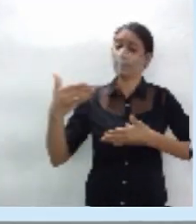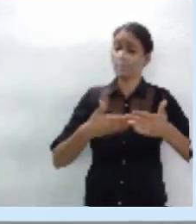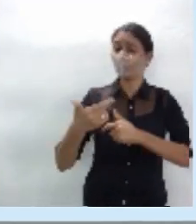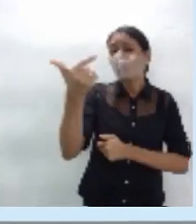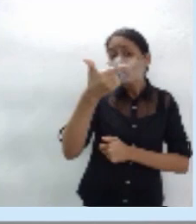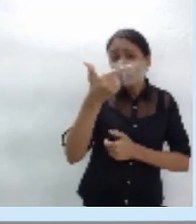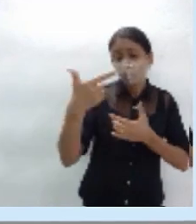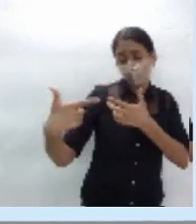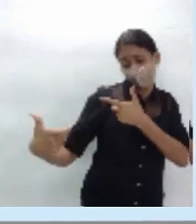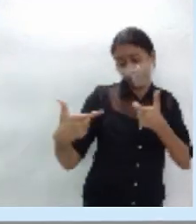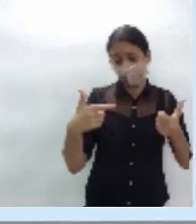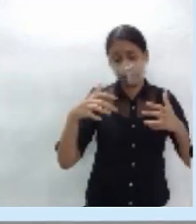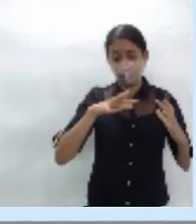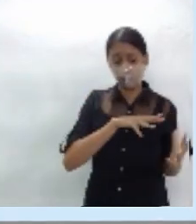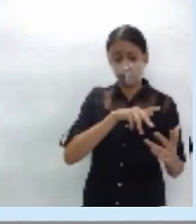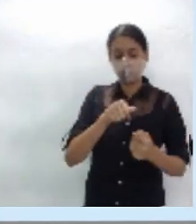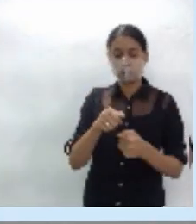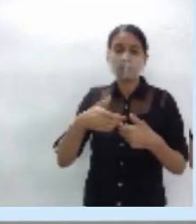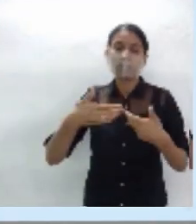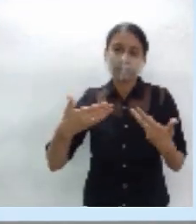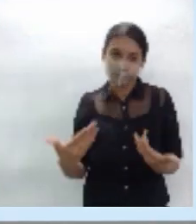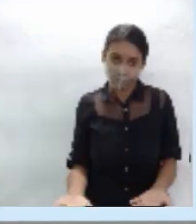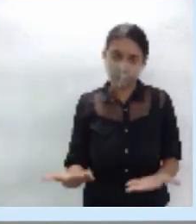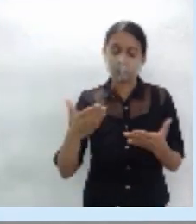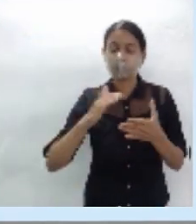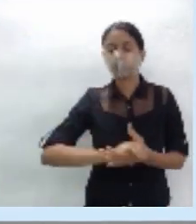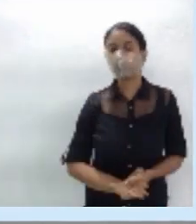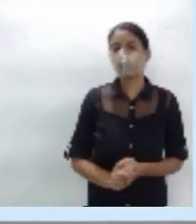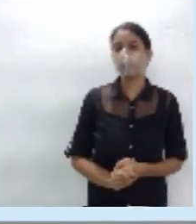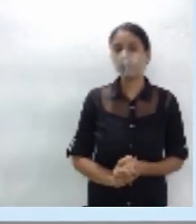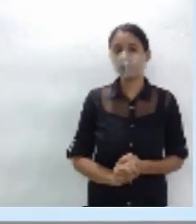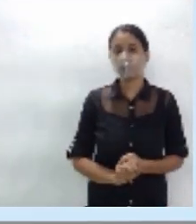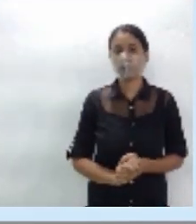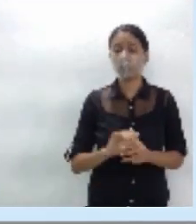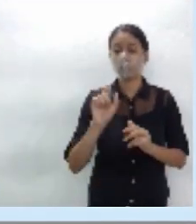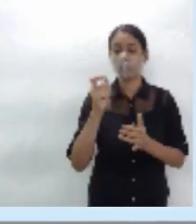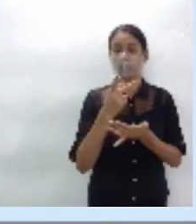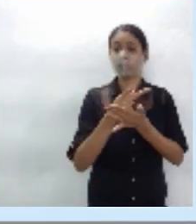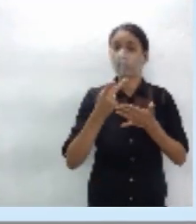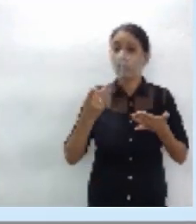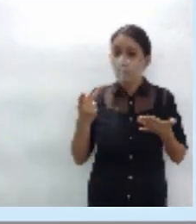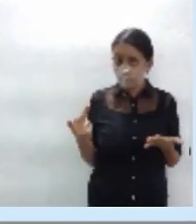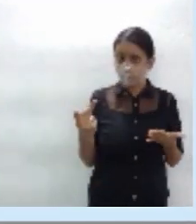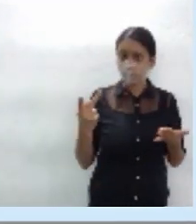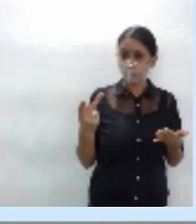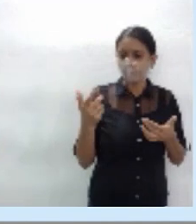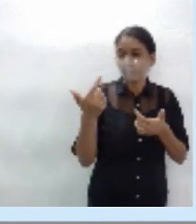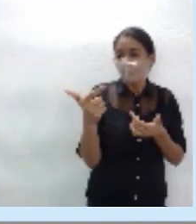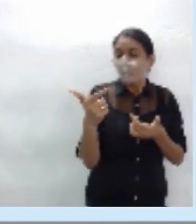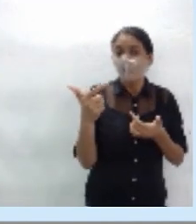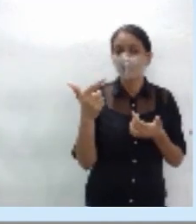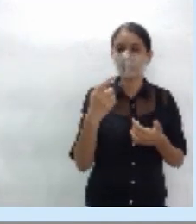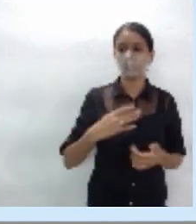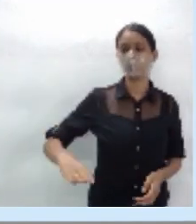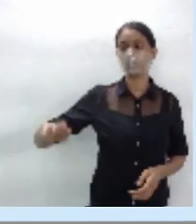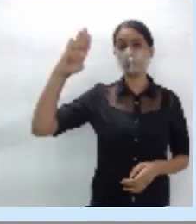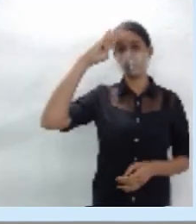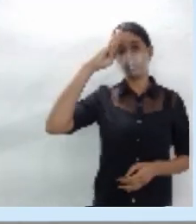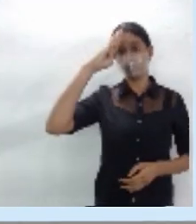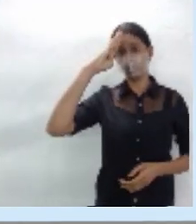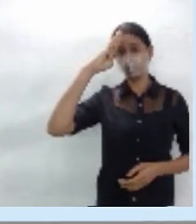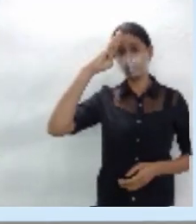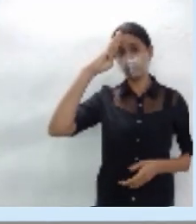guerras mundiais no continente europeu justamente por esses conflitos. Então, automaticamente, né, eles não tinham mais esse poderio